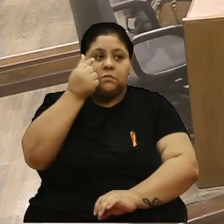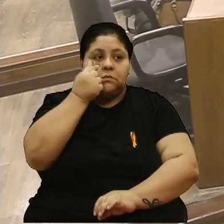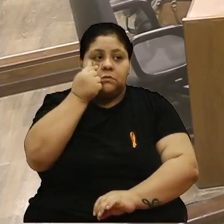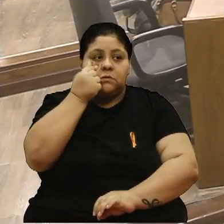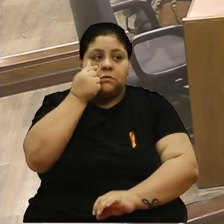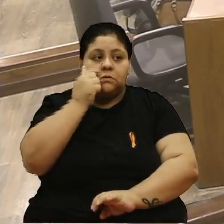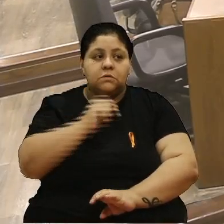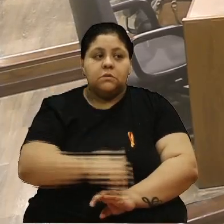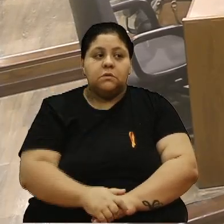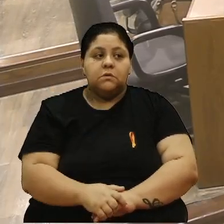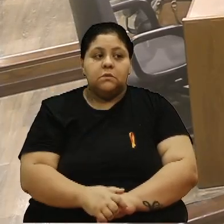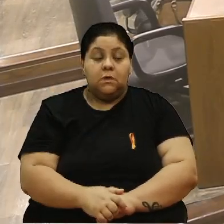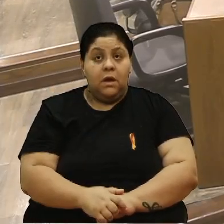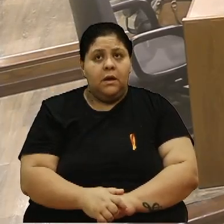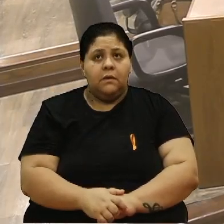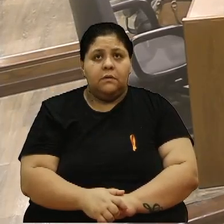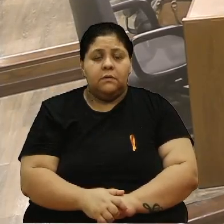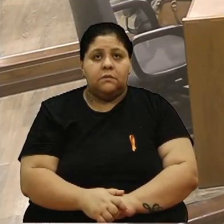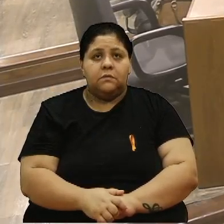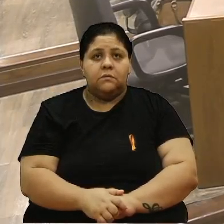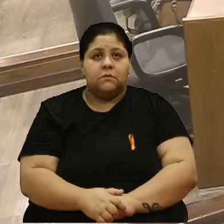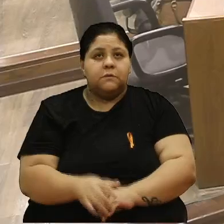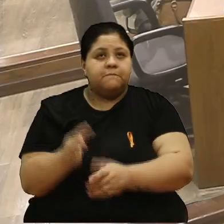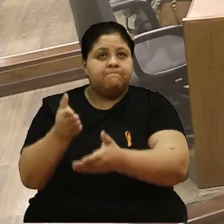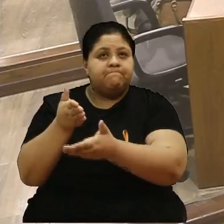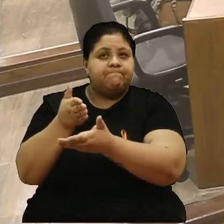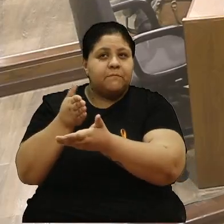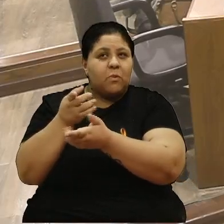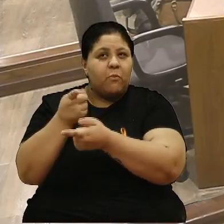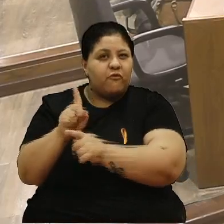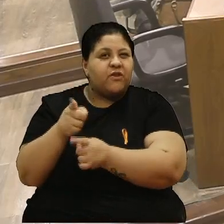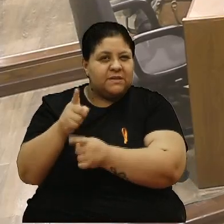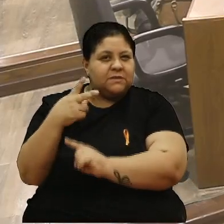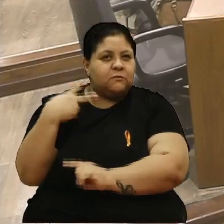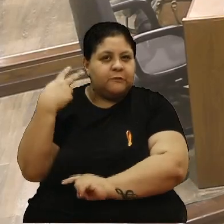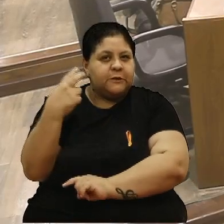Senhor presidente, mais para seguir na provocação do vereador Fantinel,